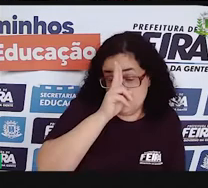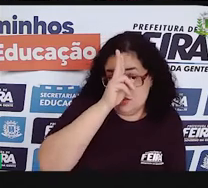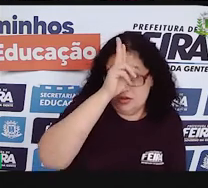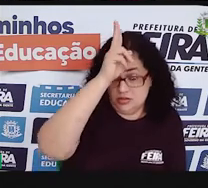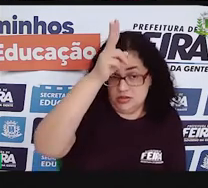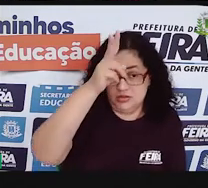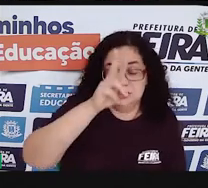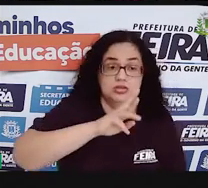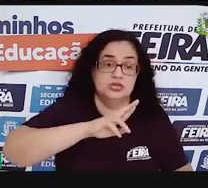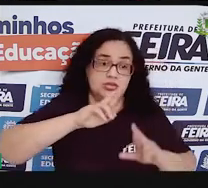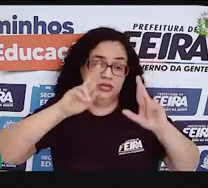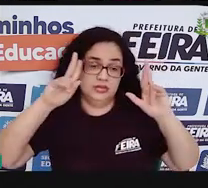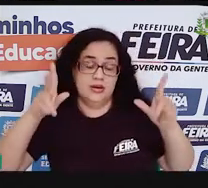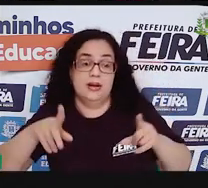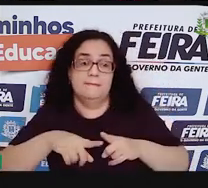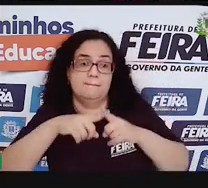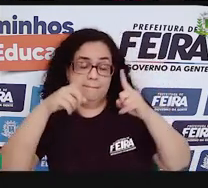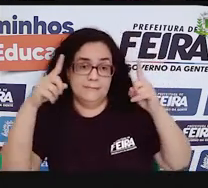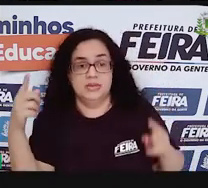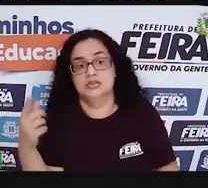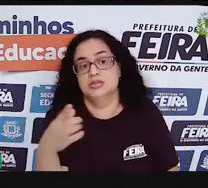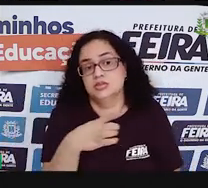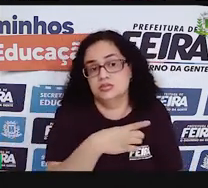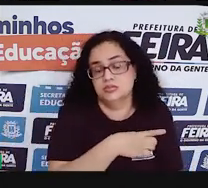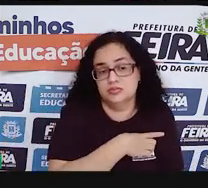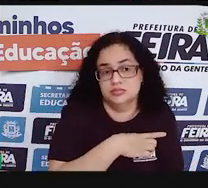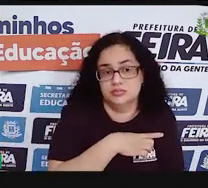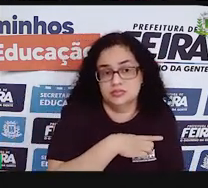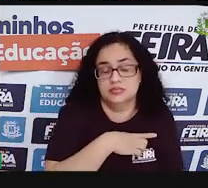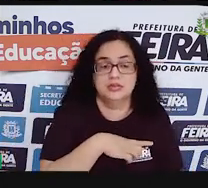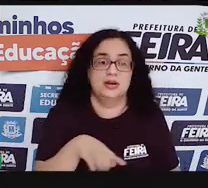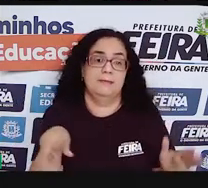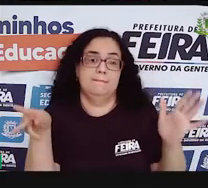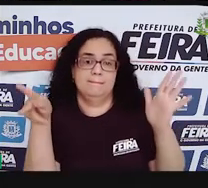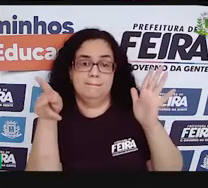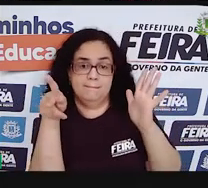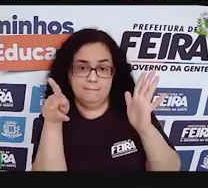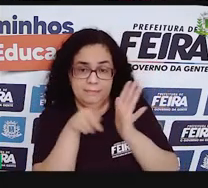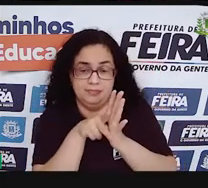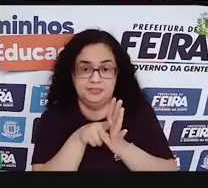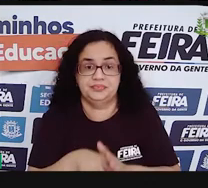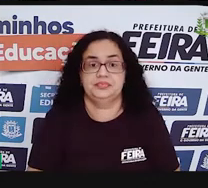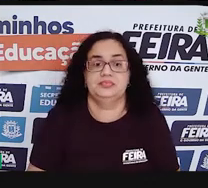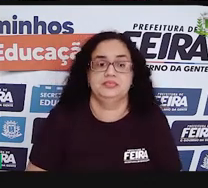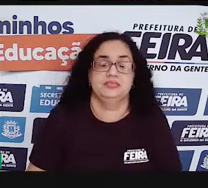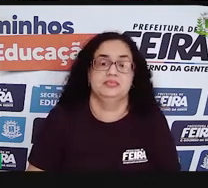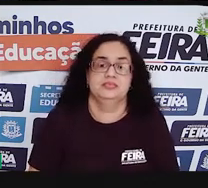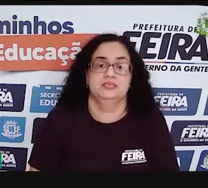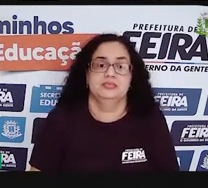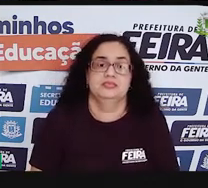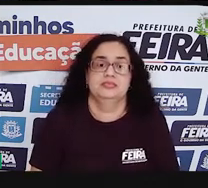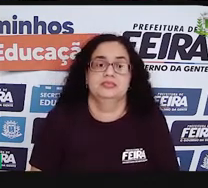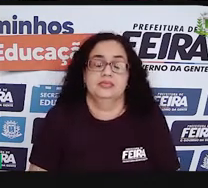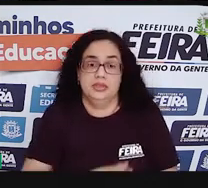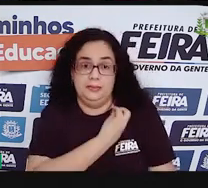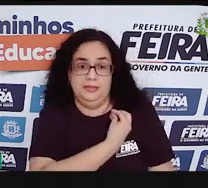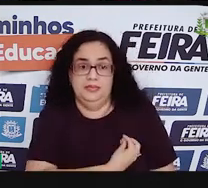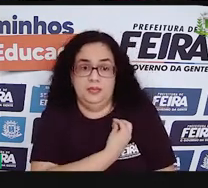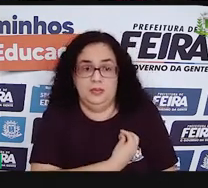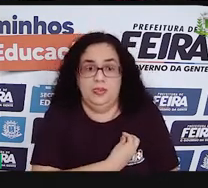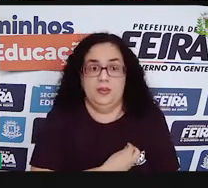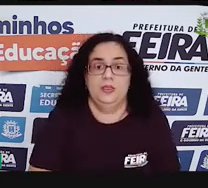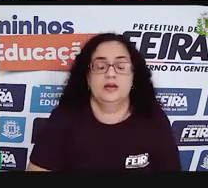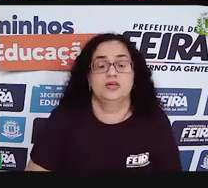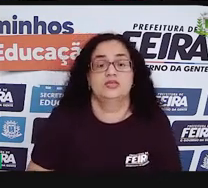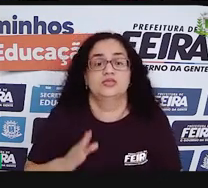intenções diferentes, mas existem também aí a propriedade da flexibilidade presente em outros materiais.